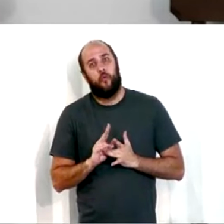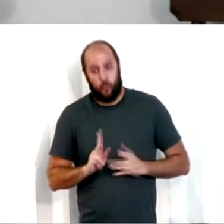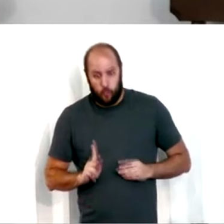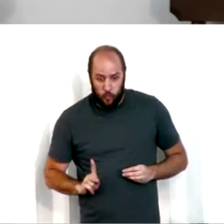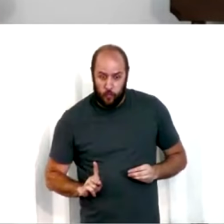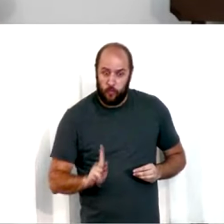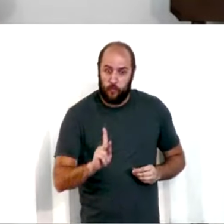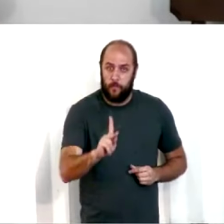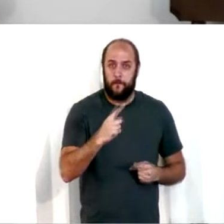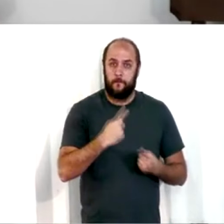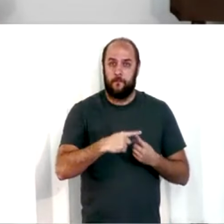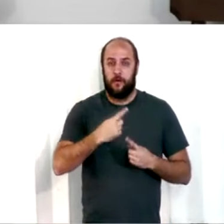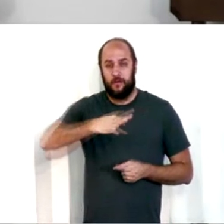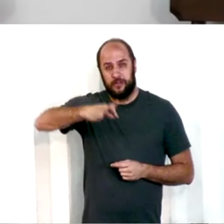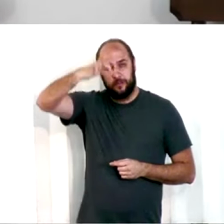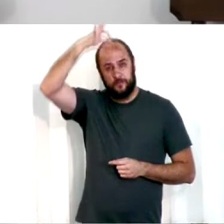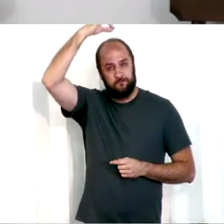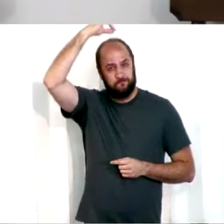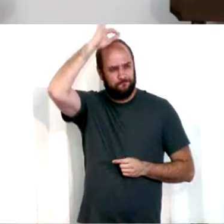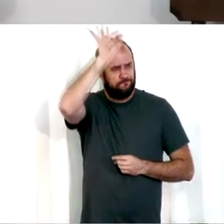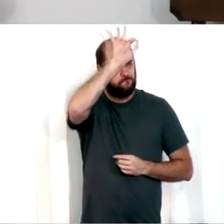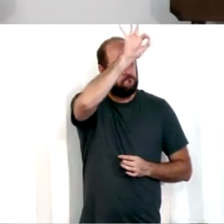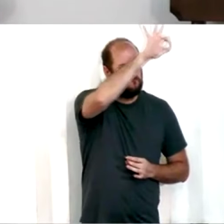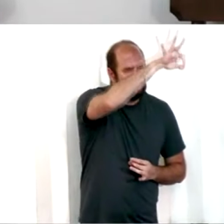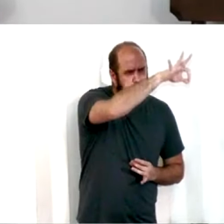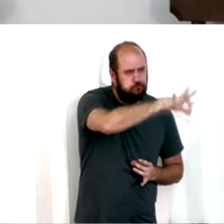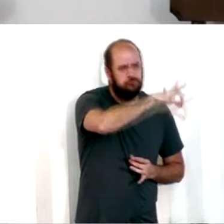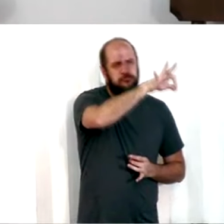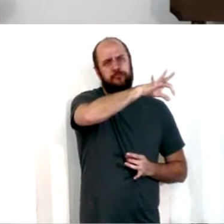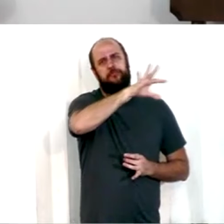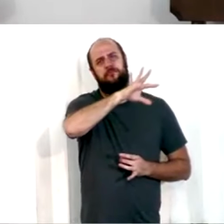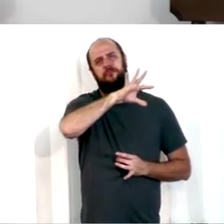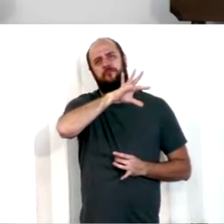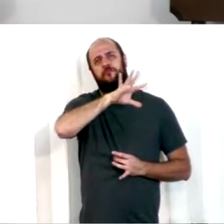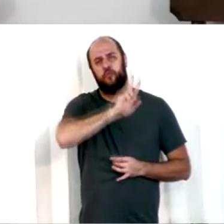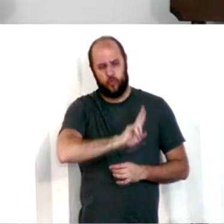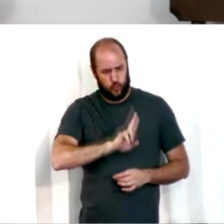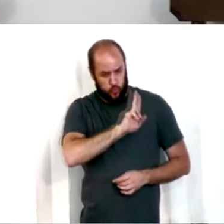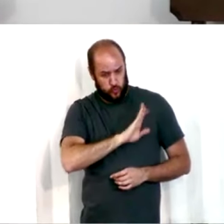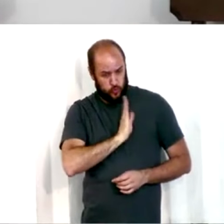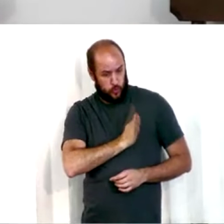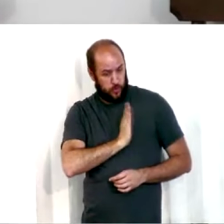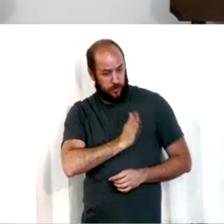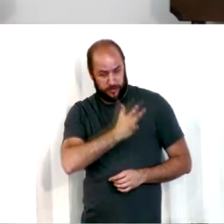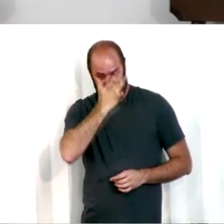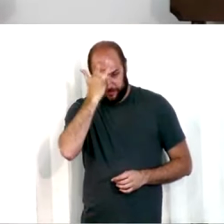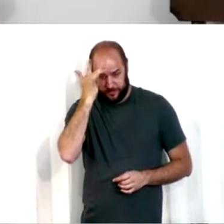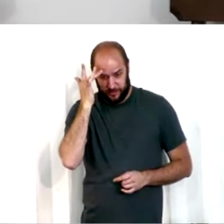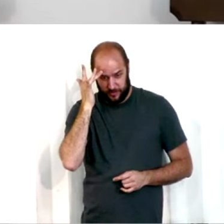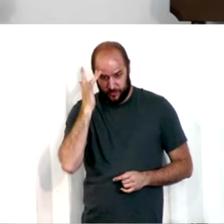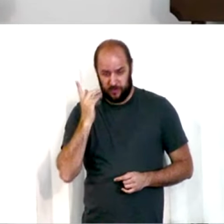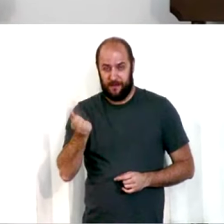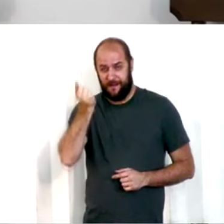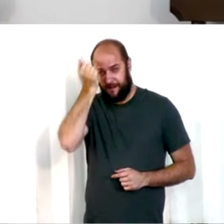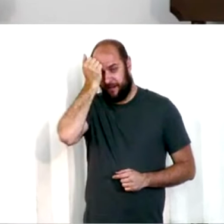quando o Espírito Santo aplica a mensagem, aplica os sofrimentos de Cristo no coração daquele que se